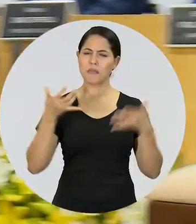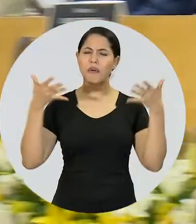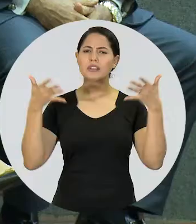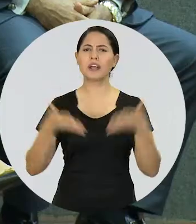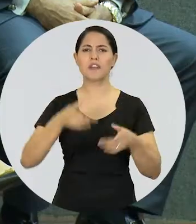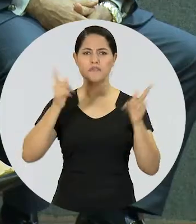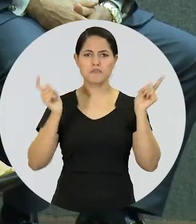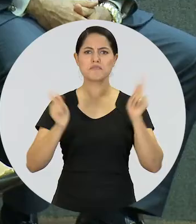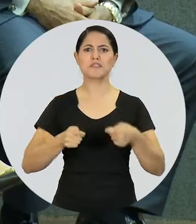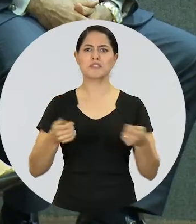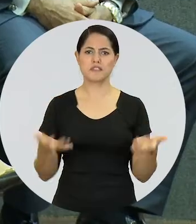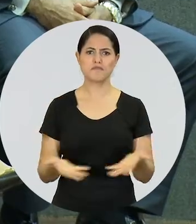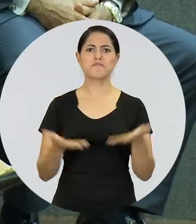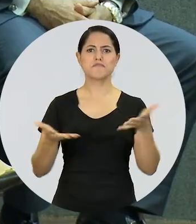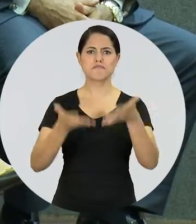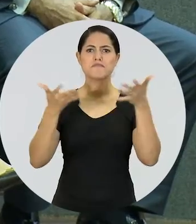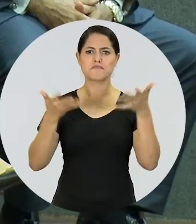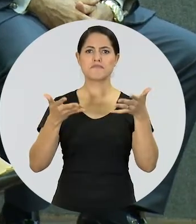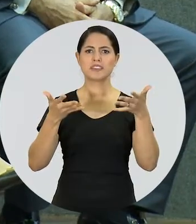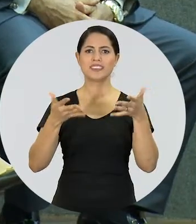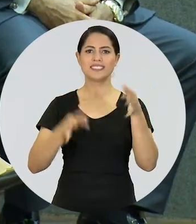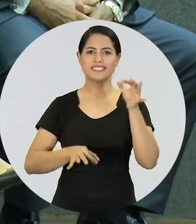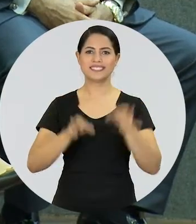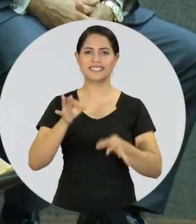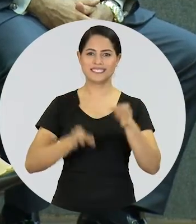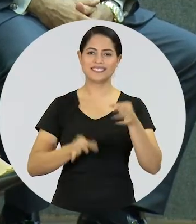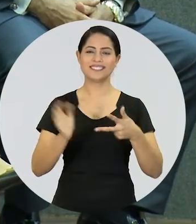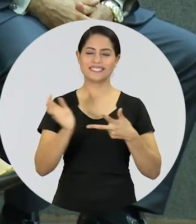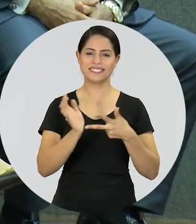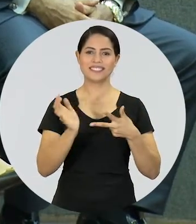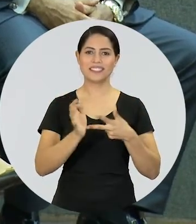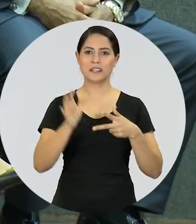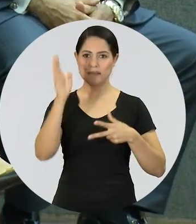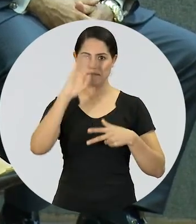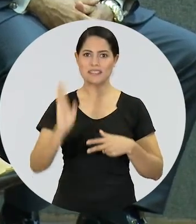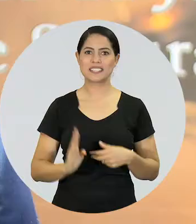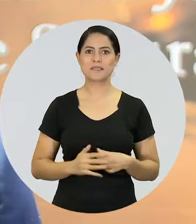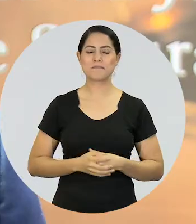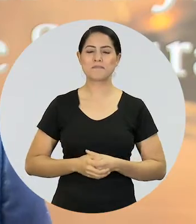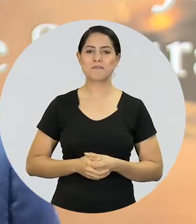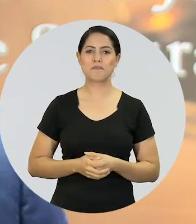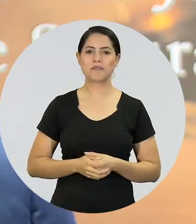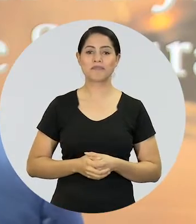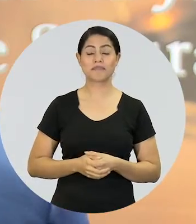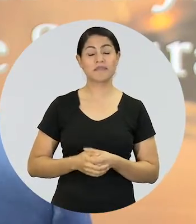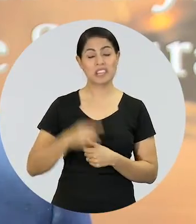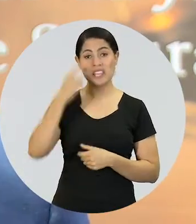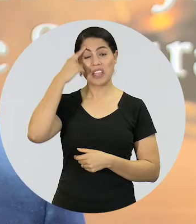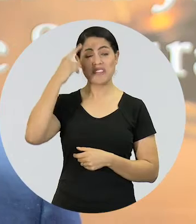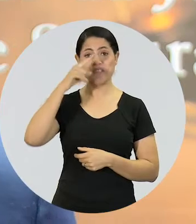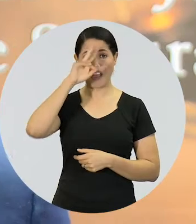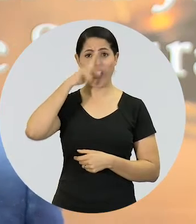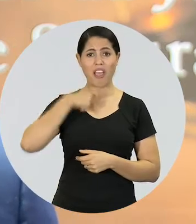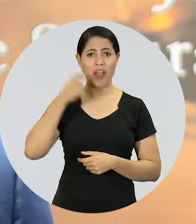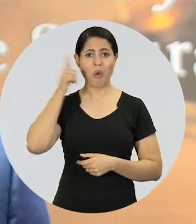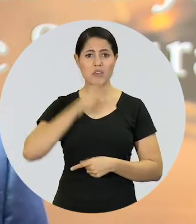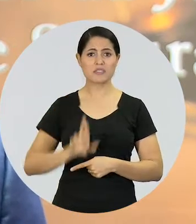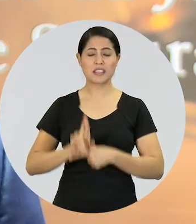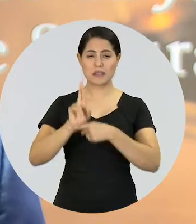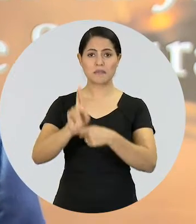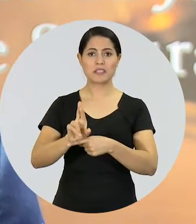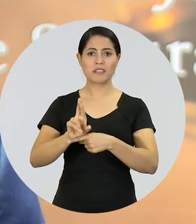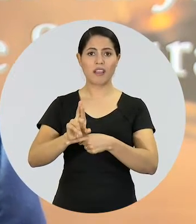oportunidade de contribuir para o fortalecimento do Poder Judiciário a favor do Brasil. A ideia é exatamente essa, representar bem